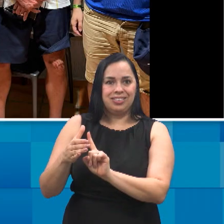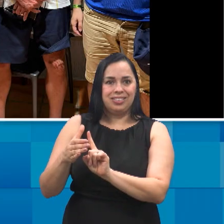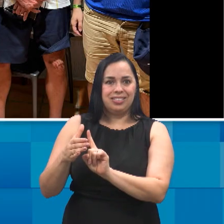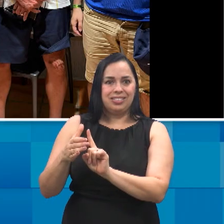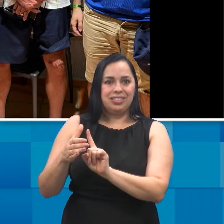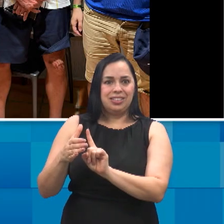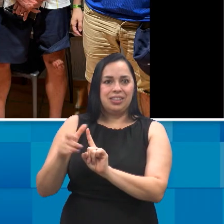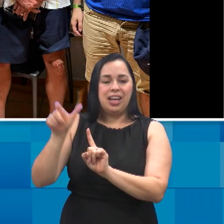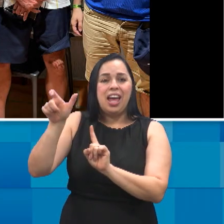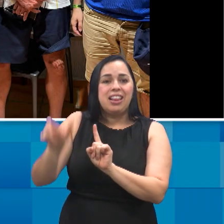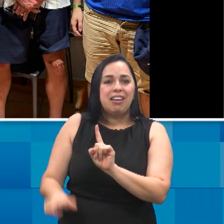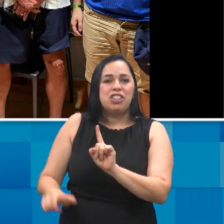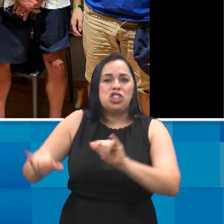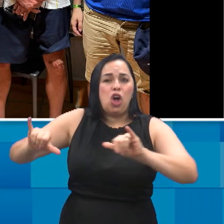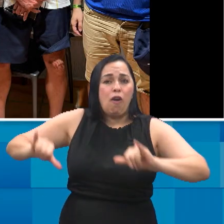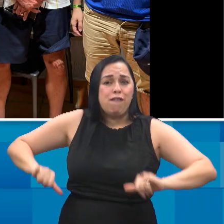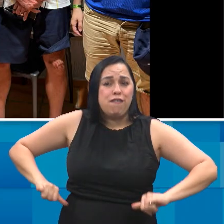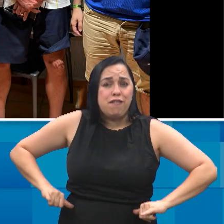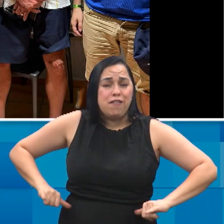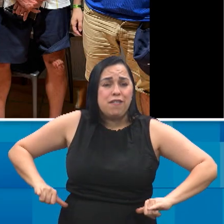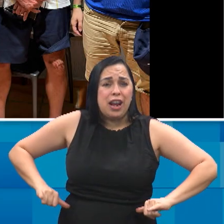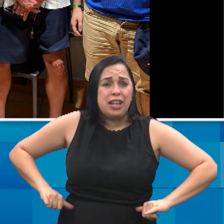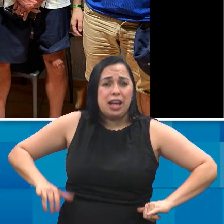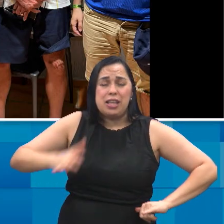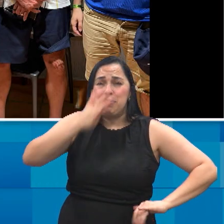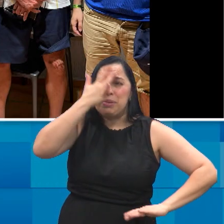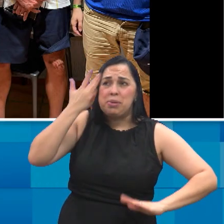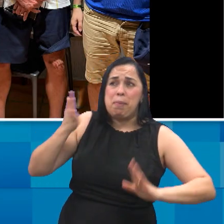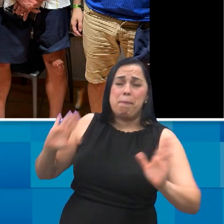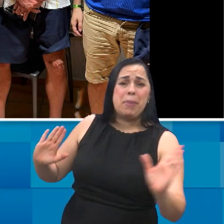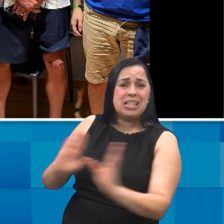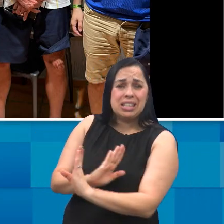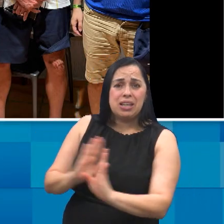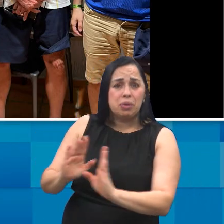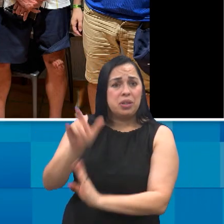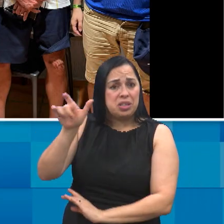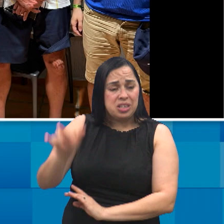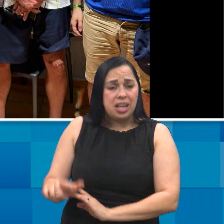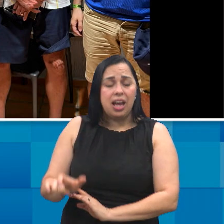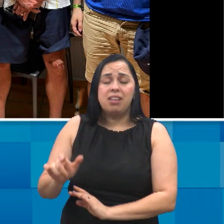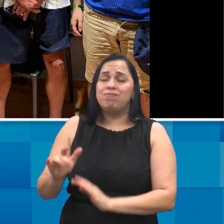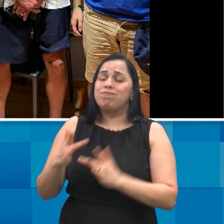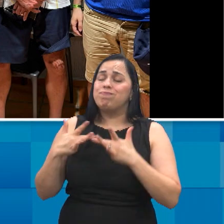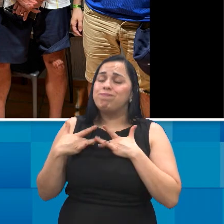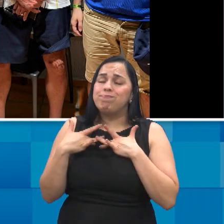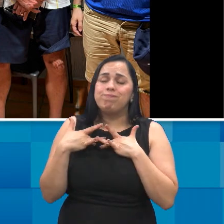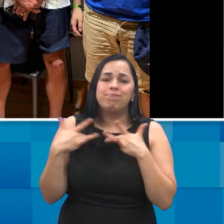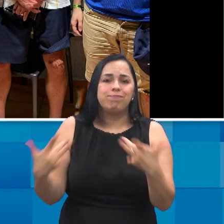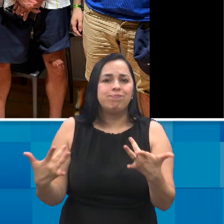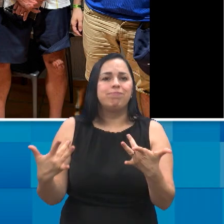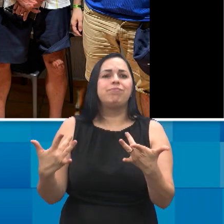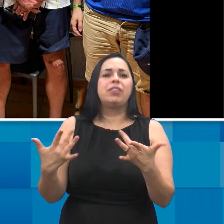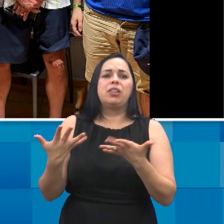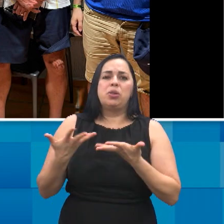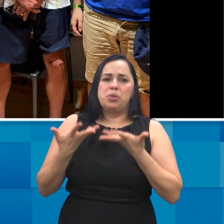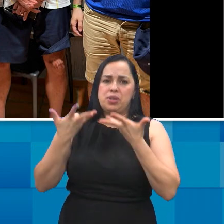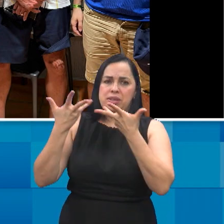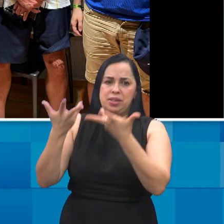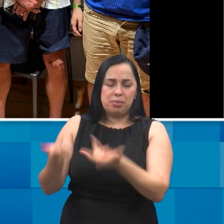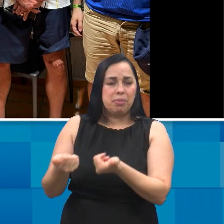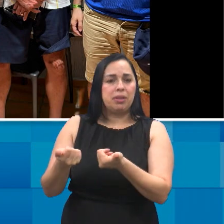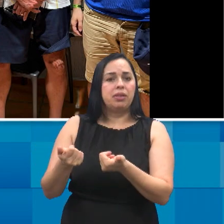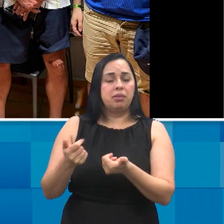dele, quando ele estava sofrendo as maiores perseguições, como ainda tem sofrido. E ele foi generoso em nos receber, em nos acolher, mesmo com os